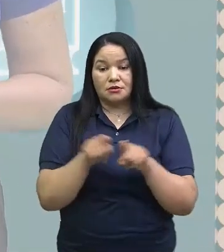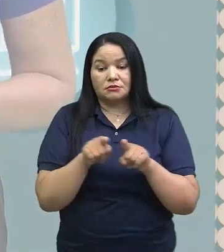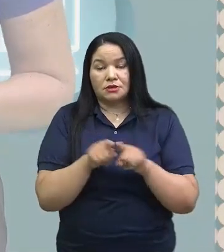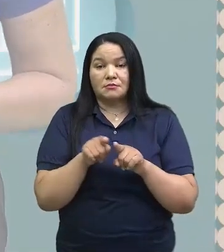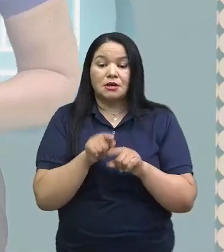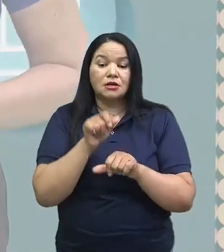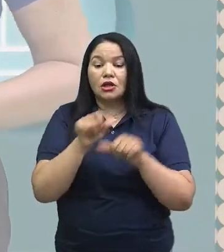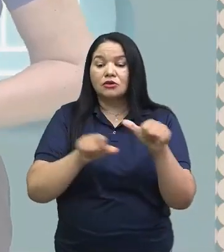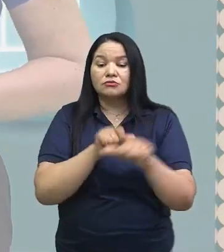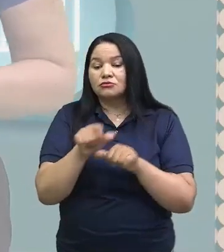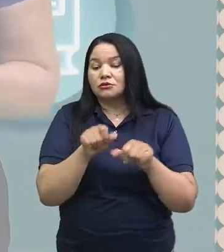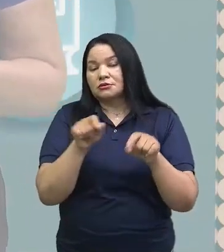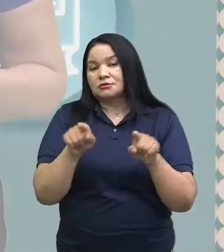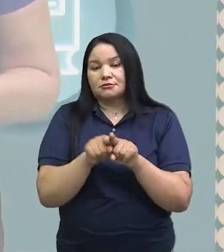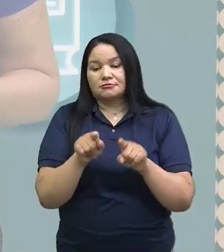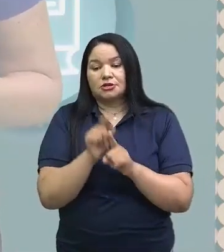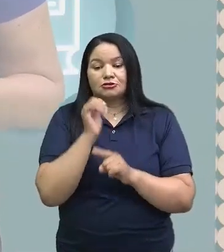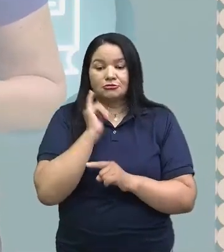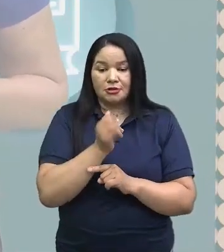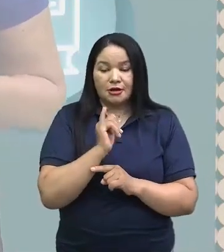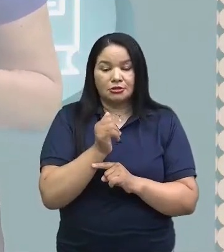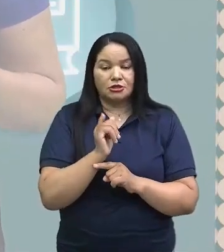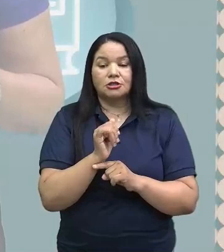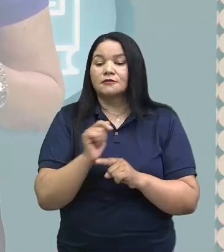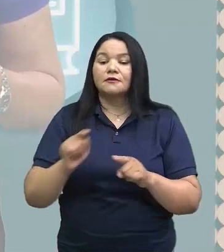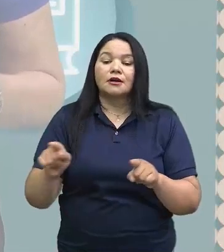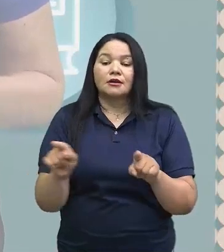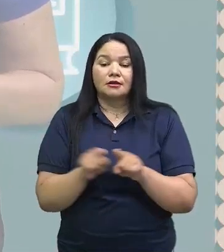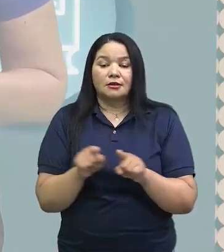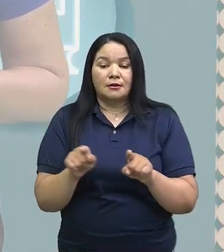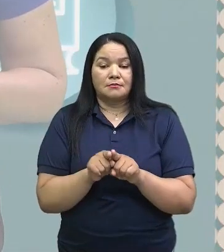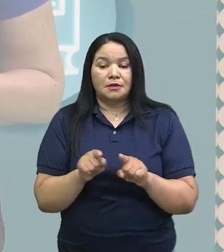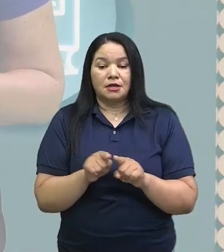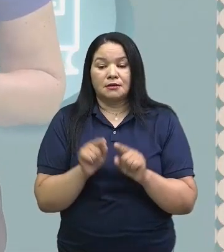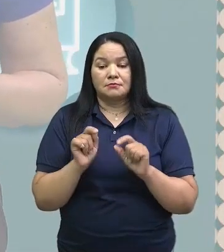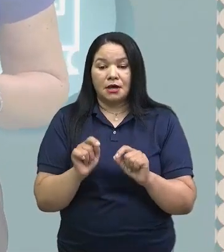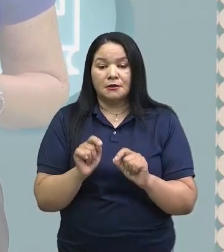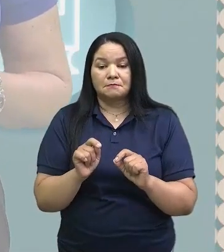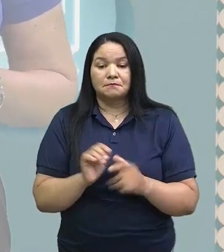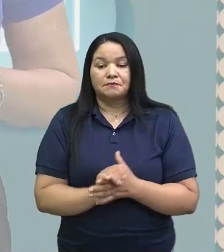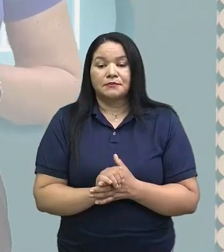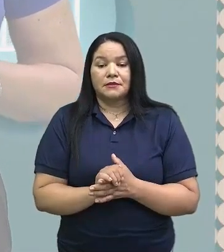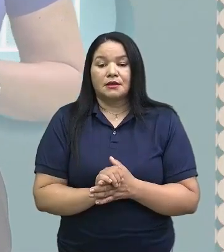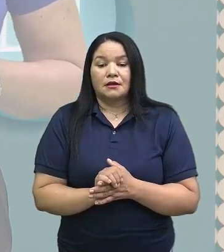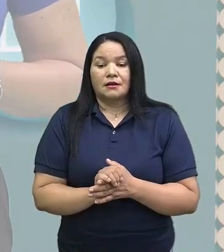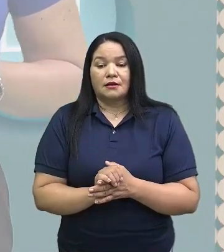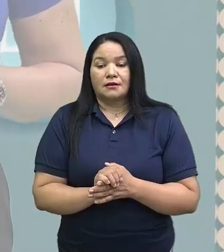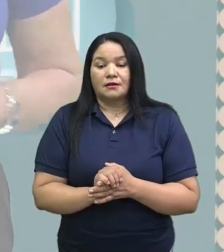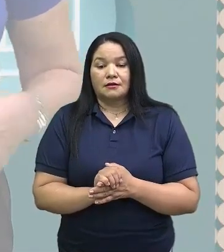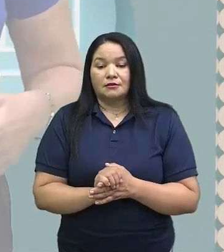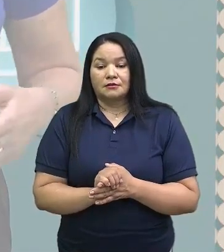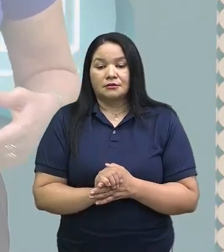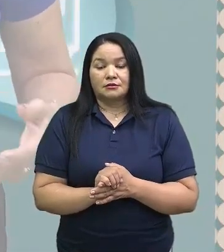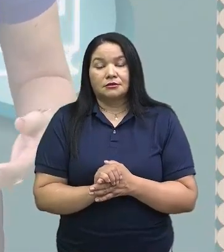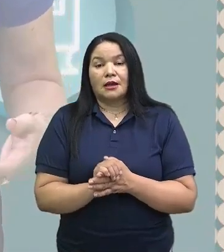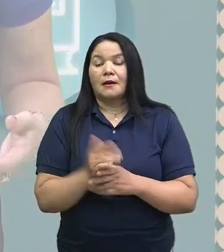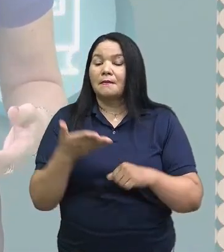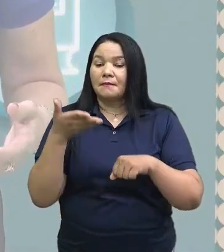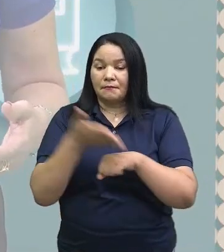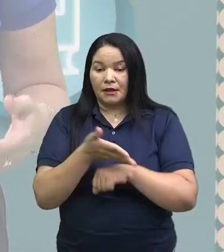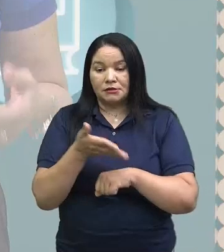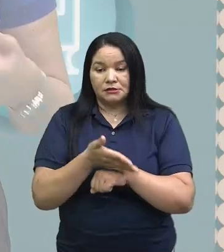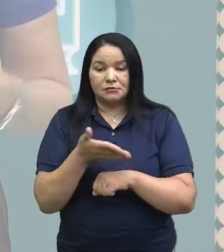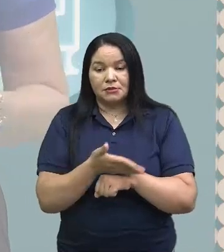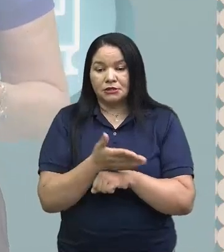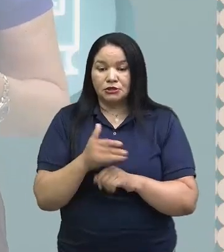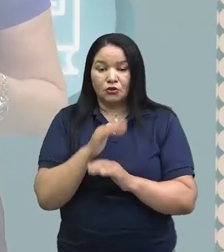reinvenção de narrativas e para a, dando continuidade, a reivindicação de